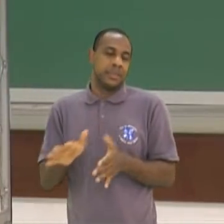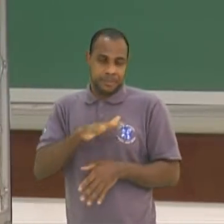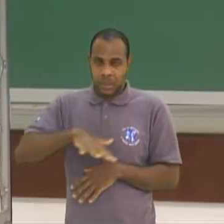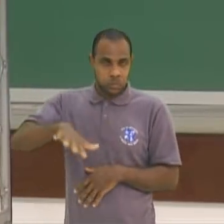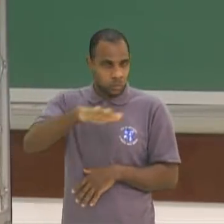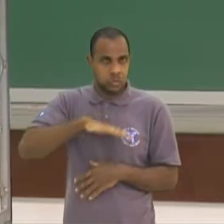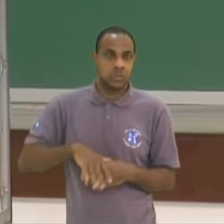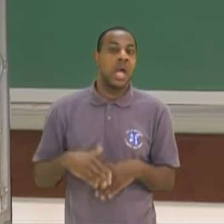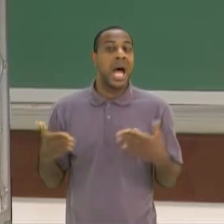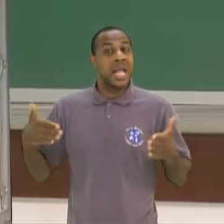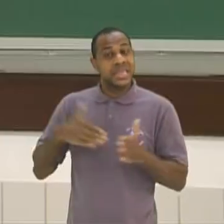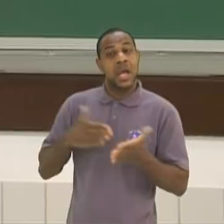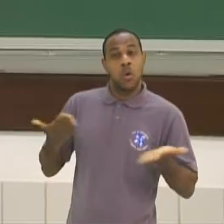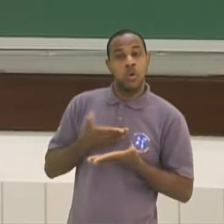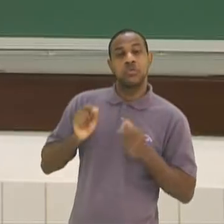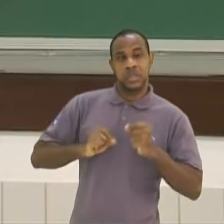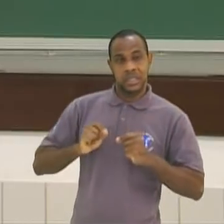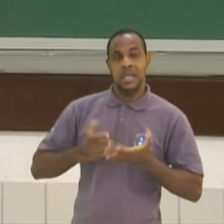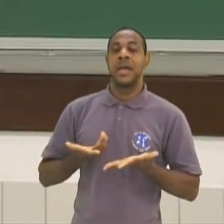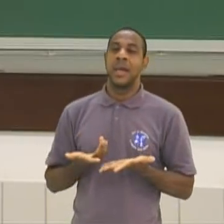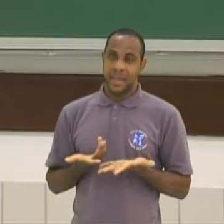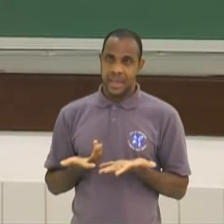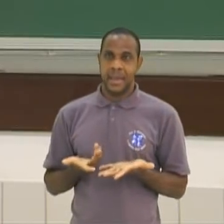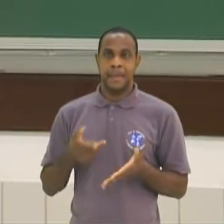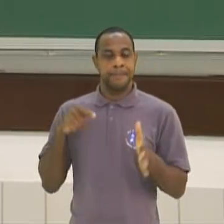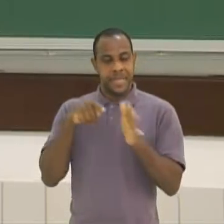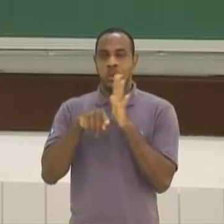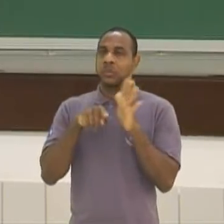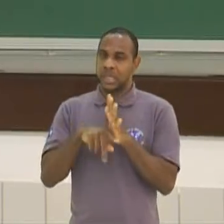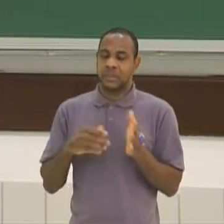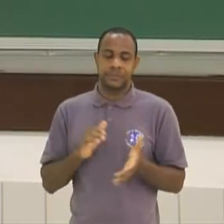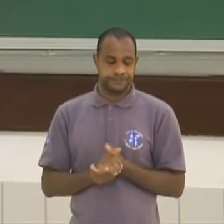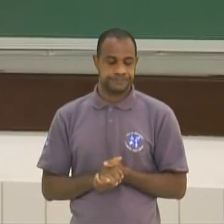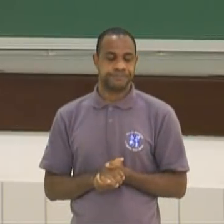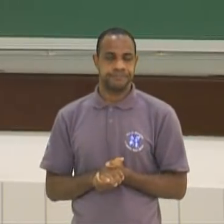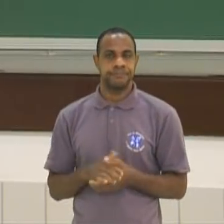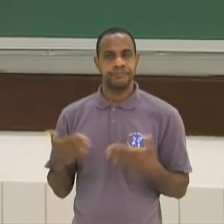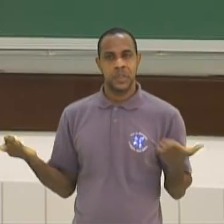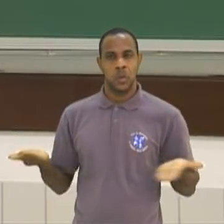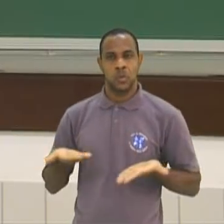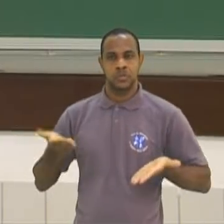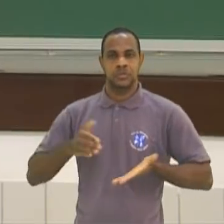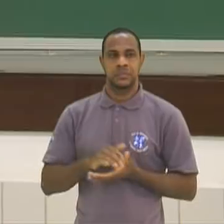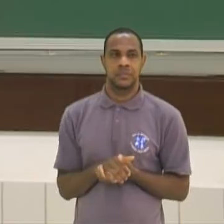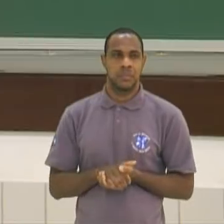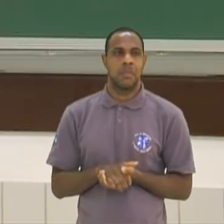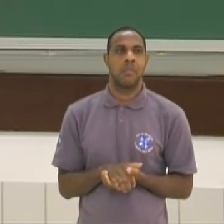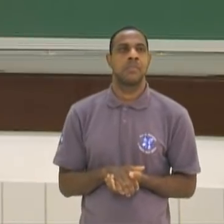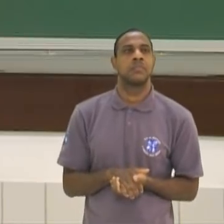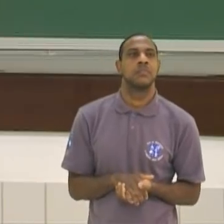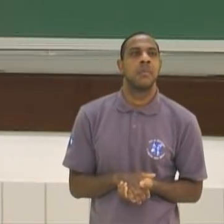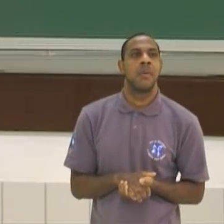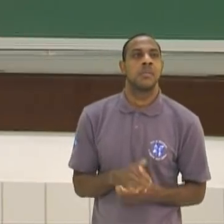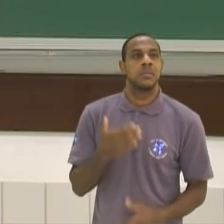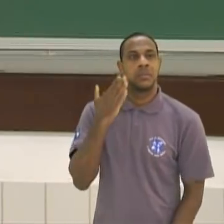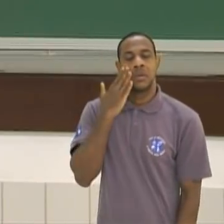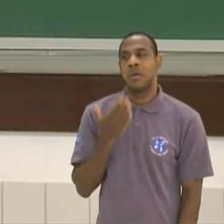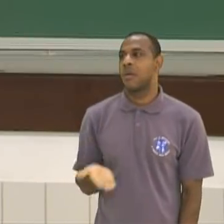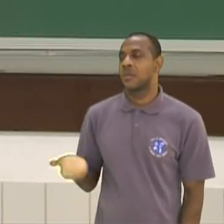muito questionado. Então, uma anistia também aos torturadores que não foram punidos no Brasil.